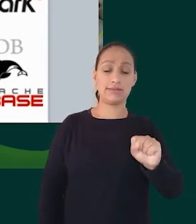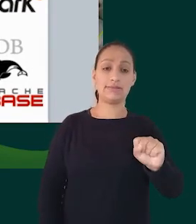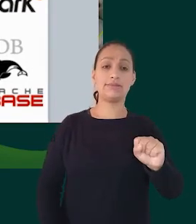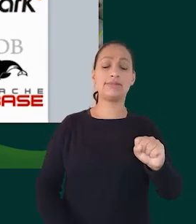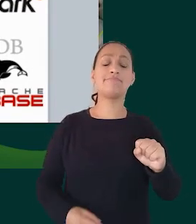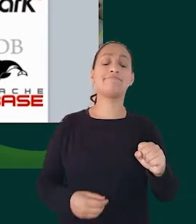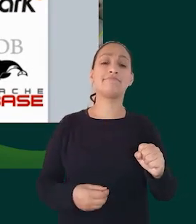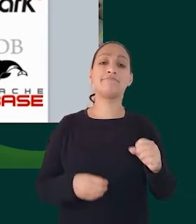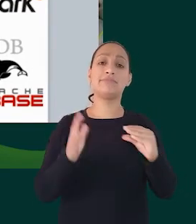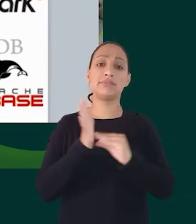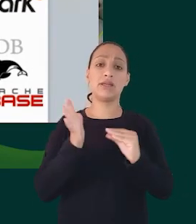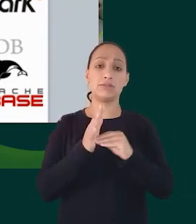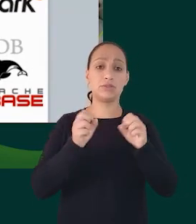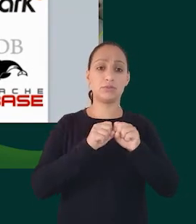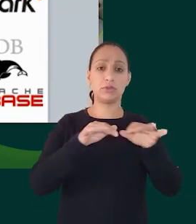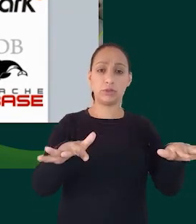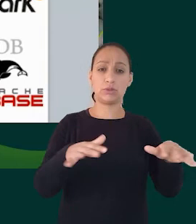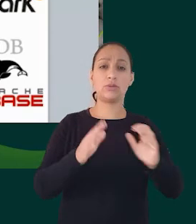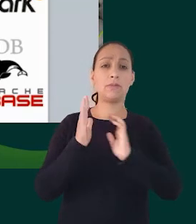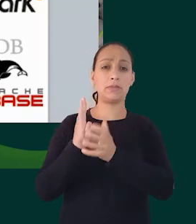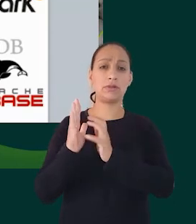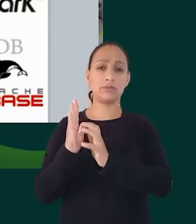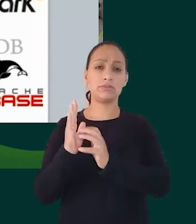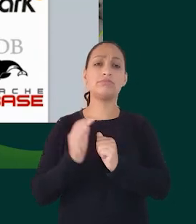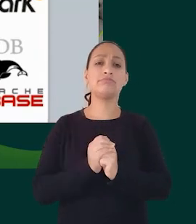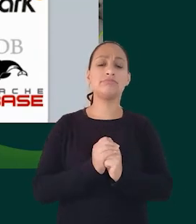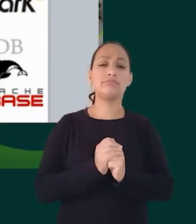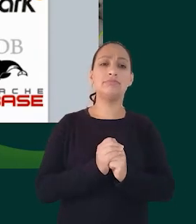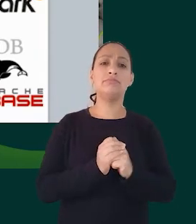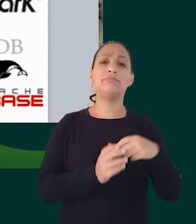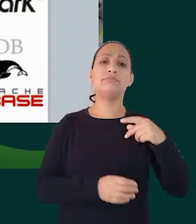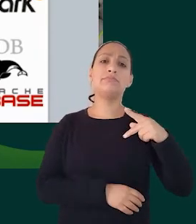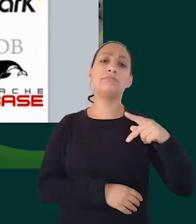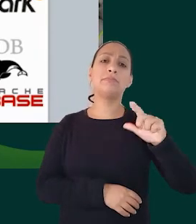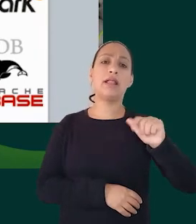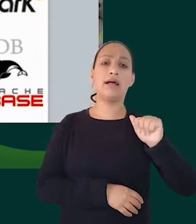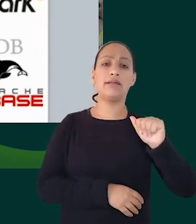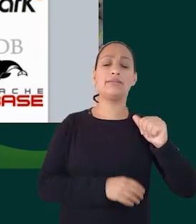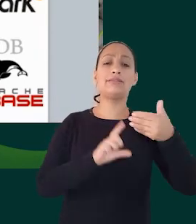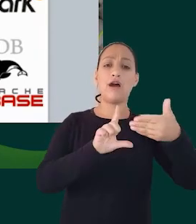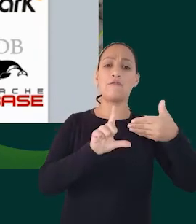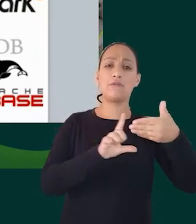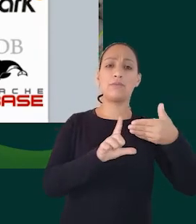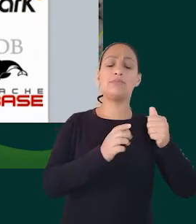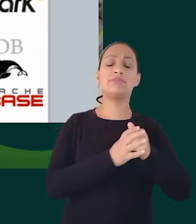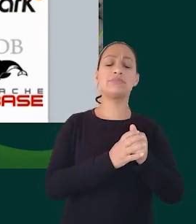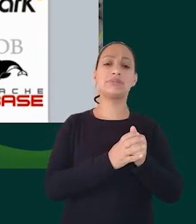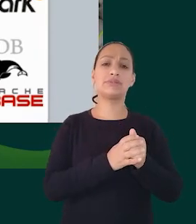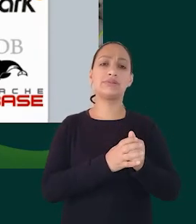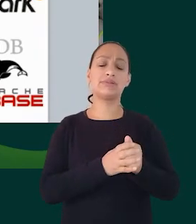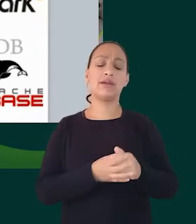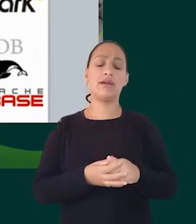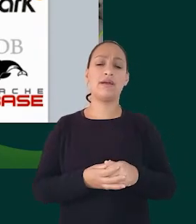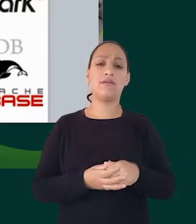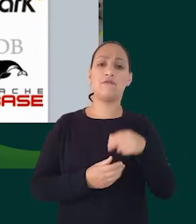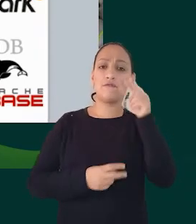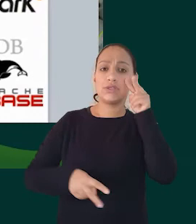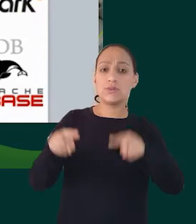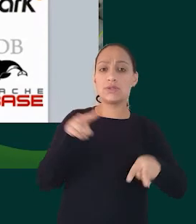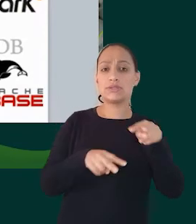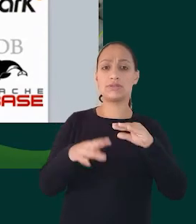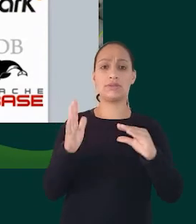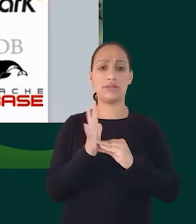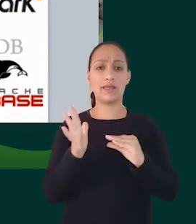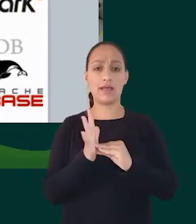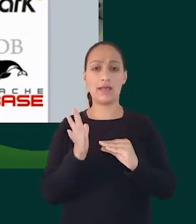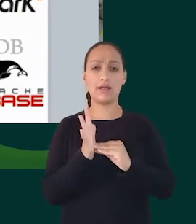de dados, com plataformas de cloud computing, com visualizações de dados,